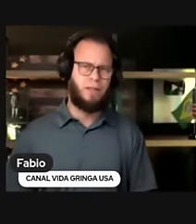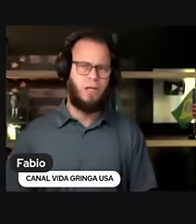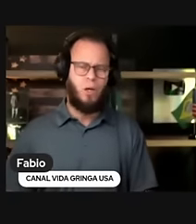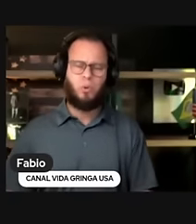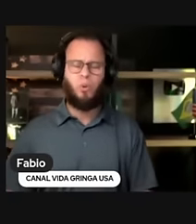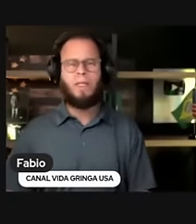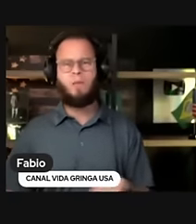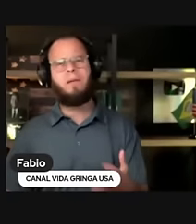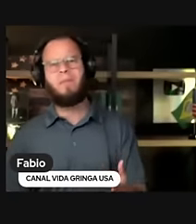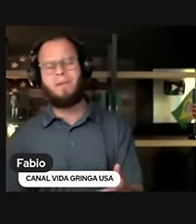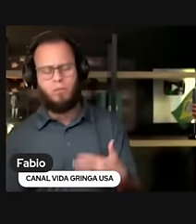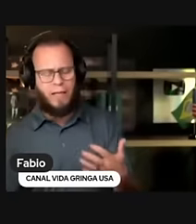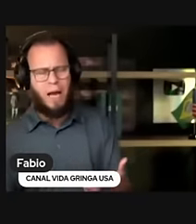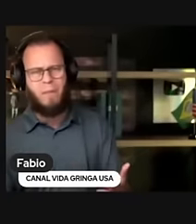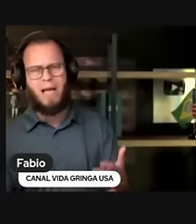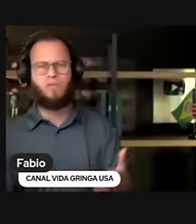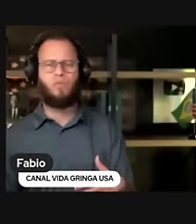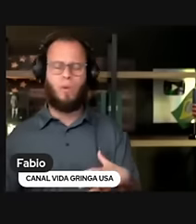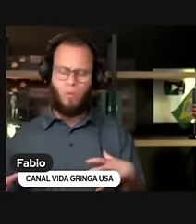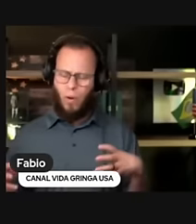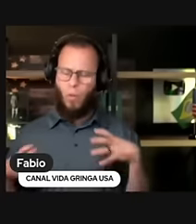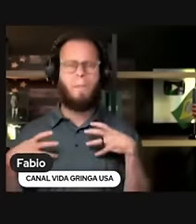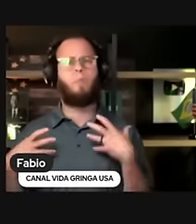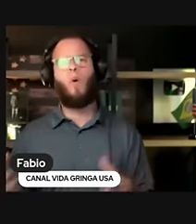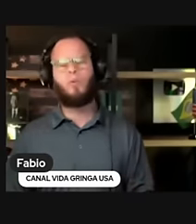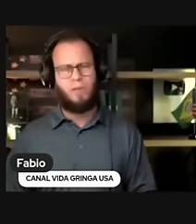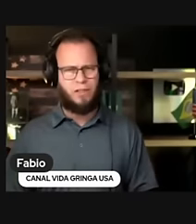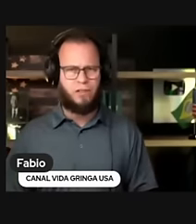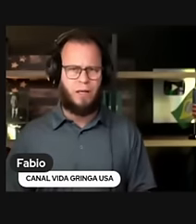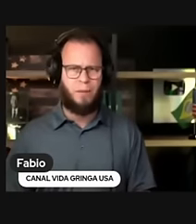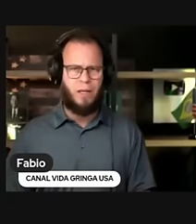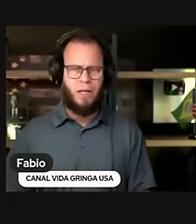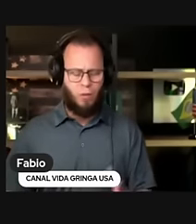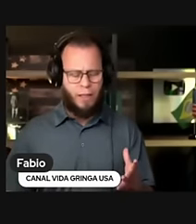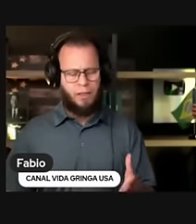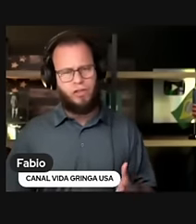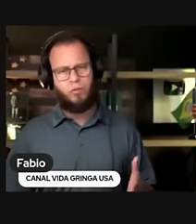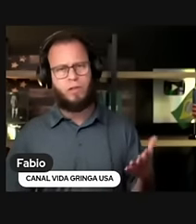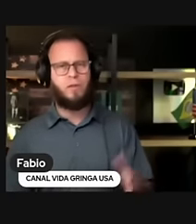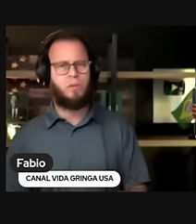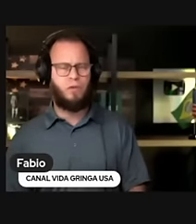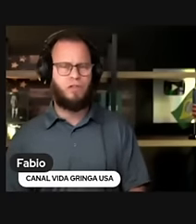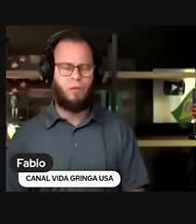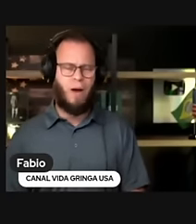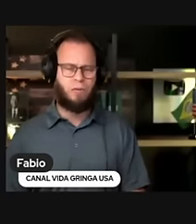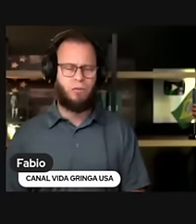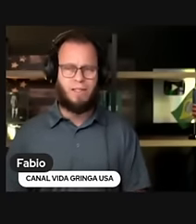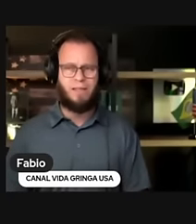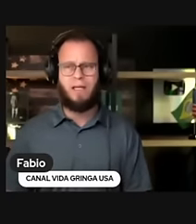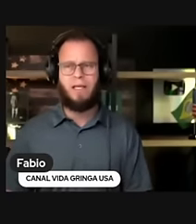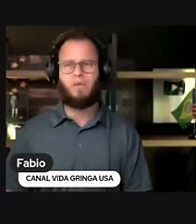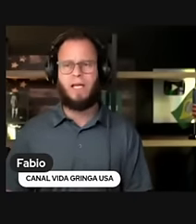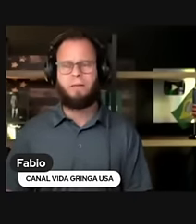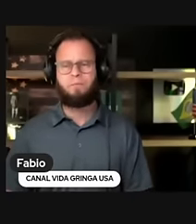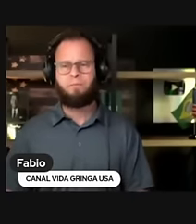ele Lula não não terá mais o o apoio do sistema eu acredito que que em 2024 nós